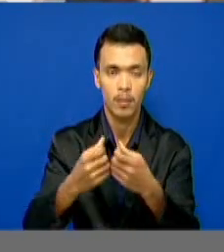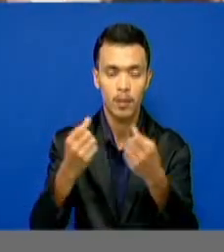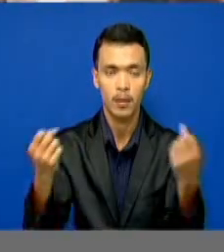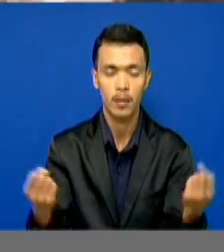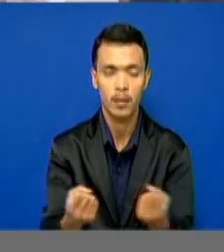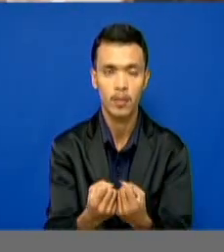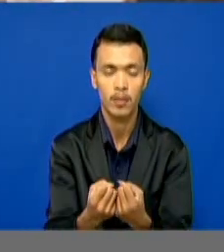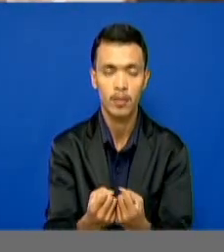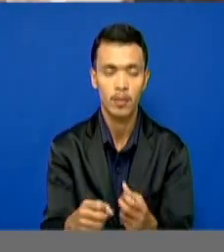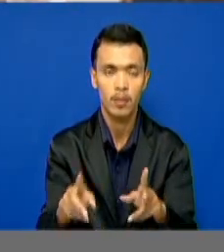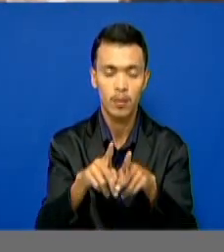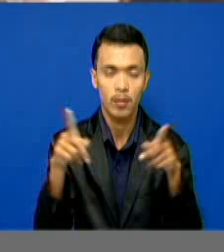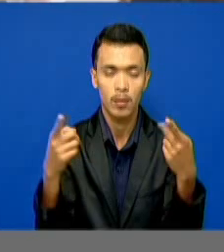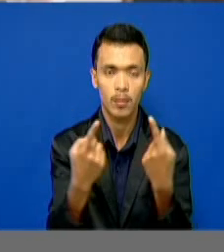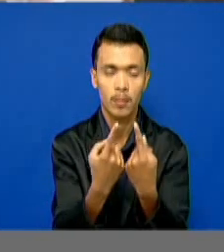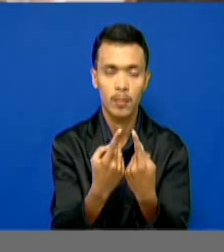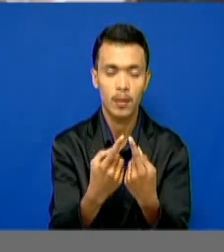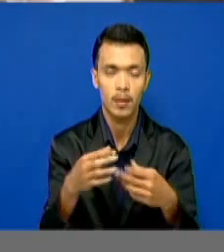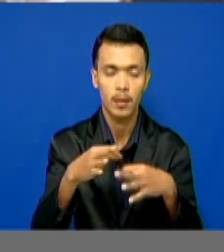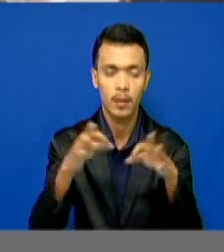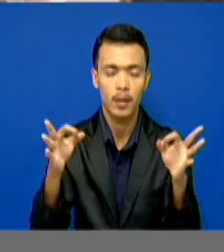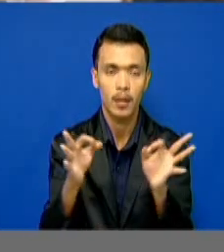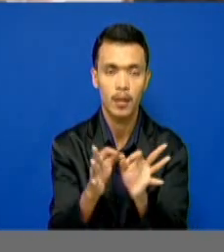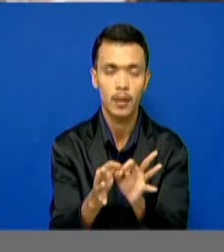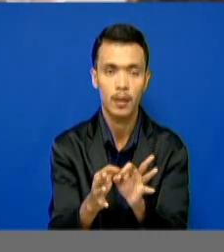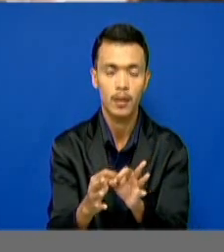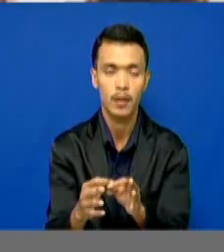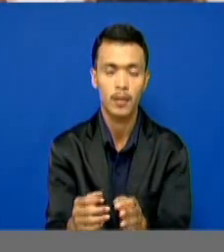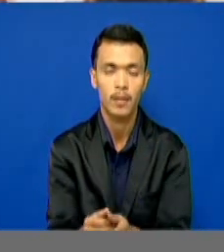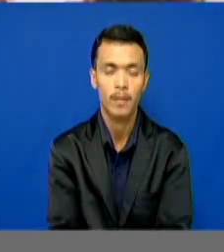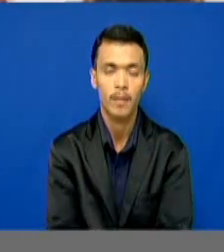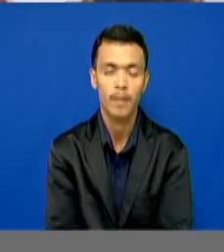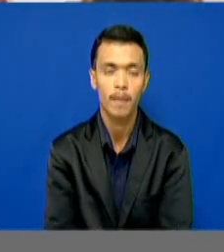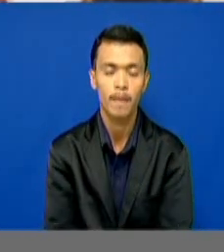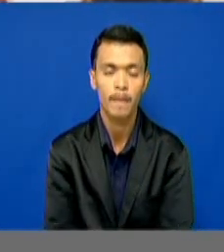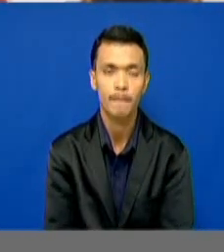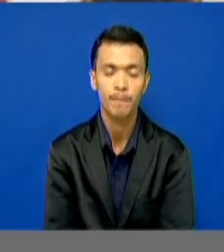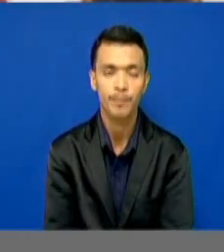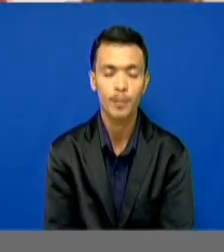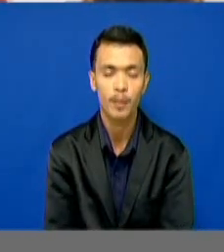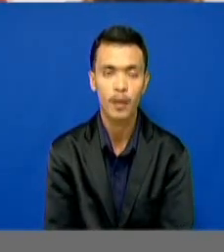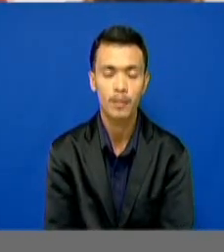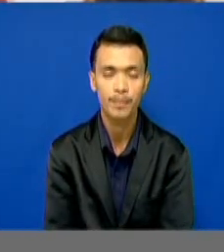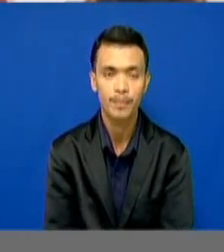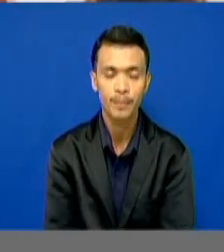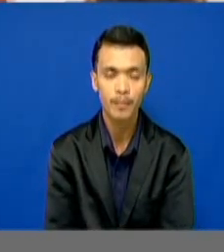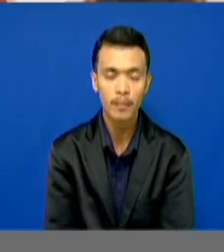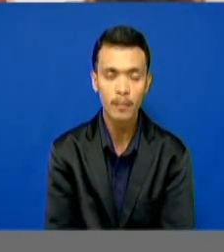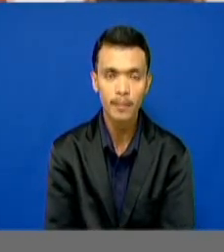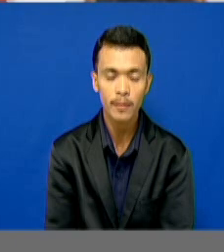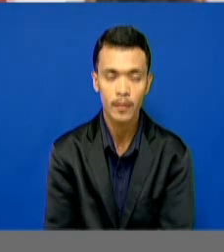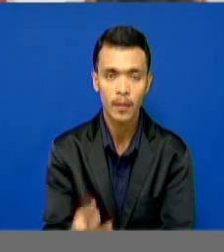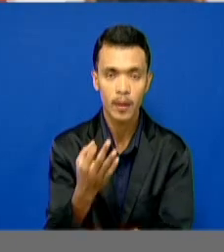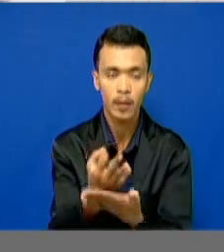Sukurasa. A kumpanya nebe ma ateru ne kumpanya ilesaun. Ida nene ni osamento ne husi